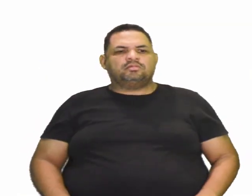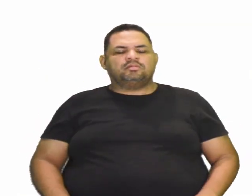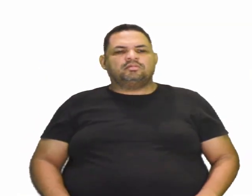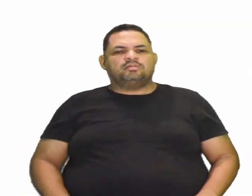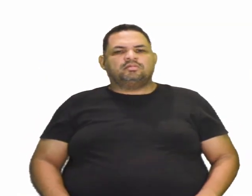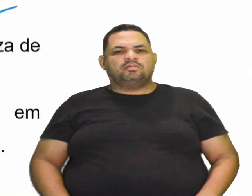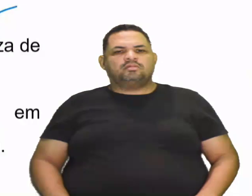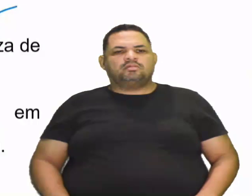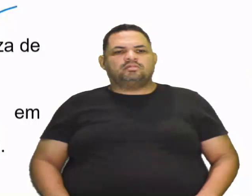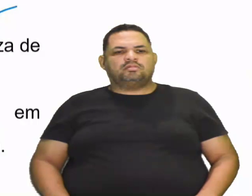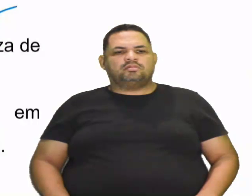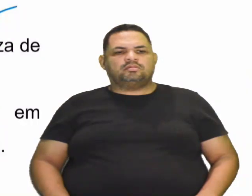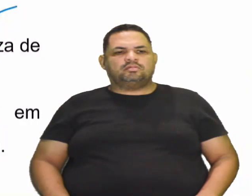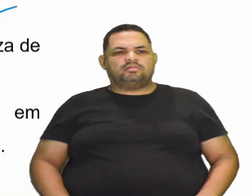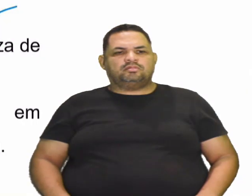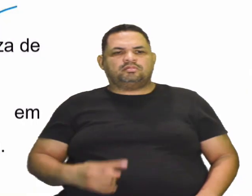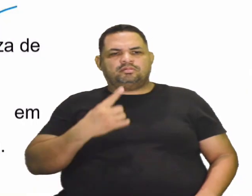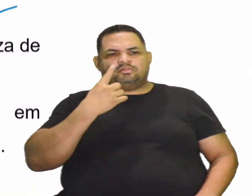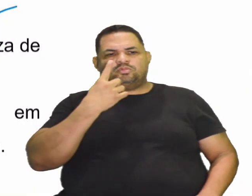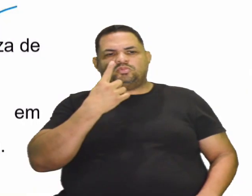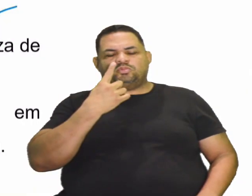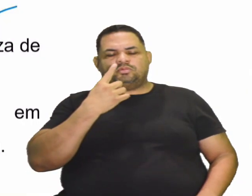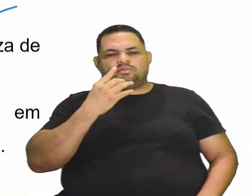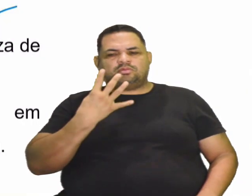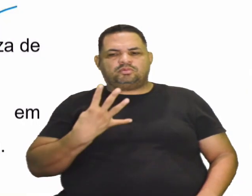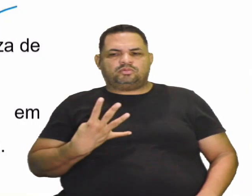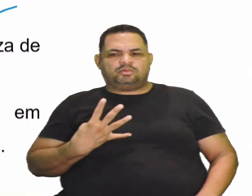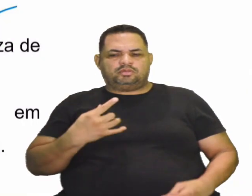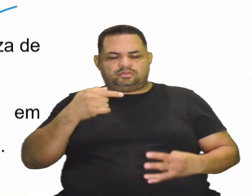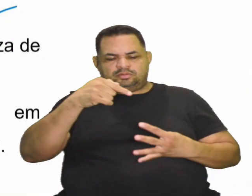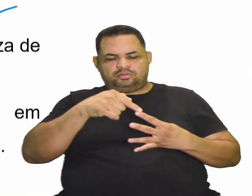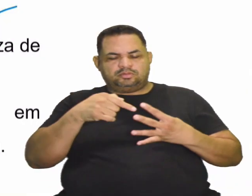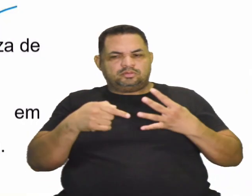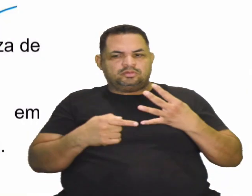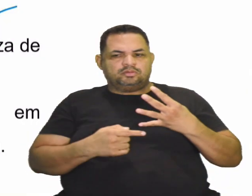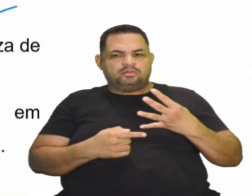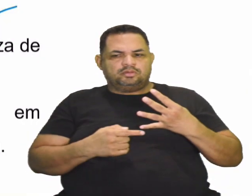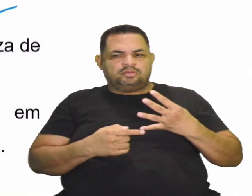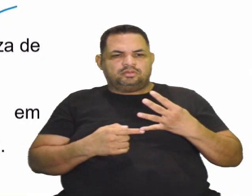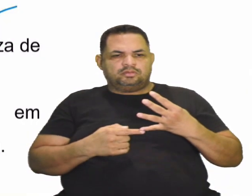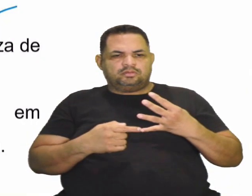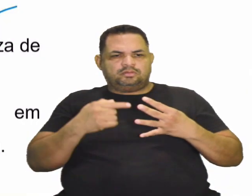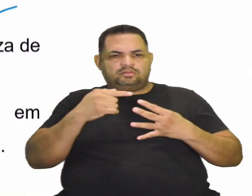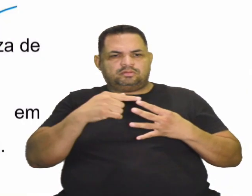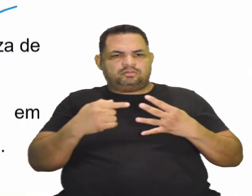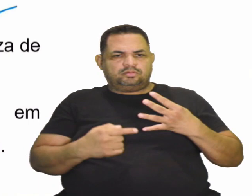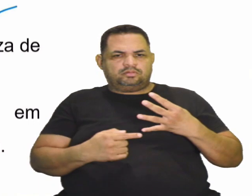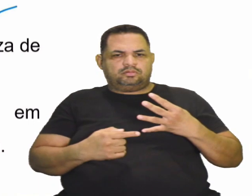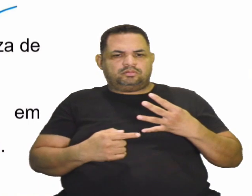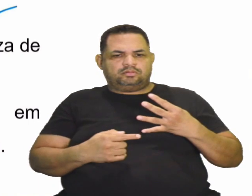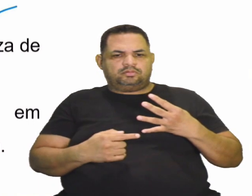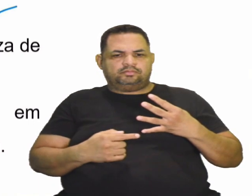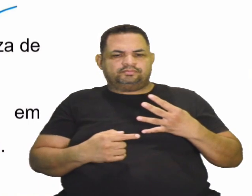1 e 4. 1 e 4. Então,